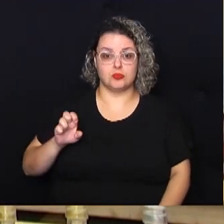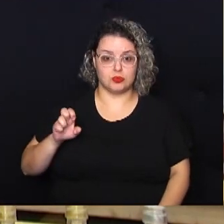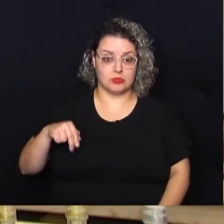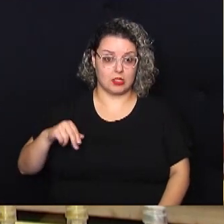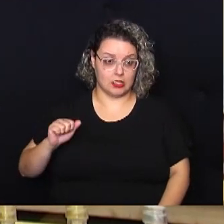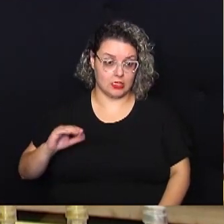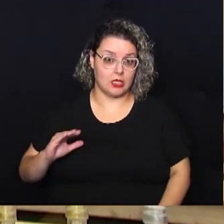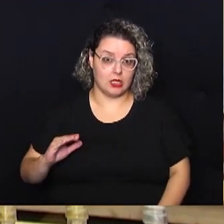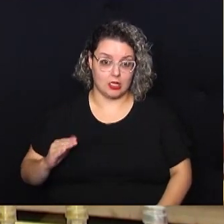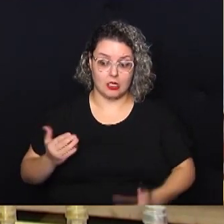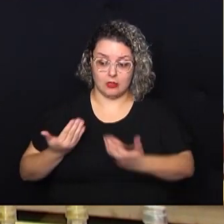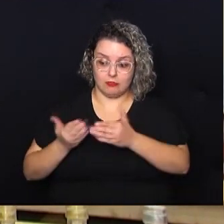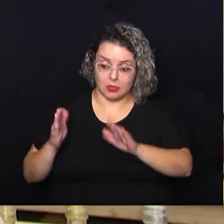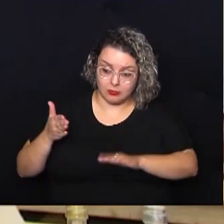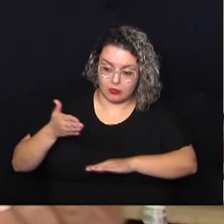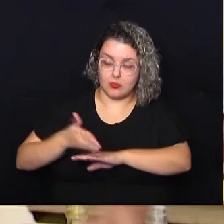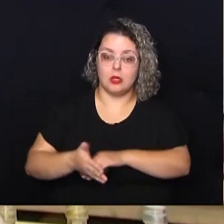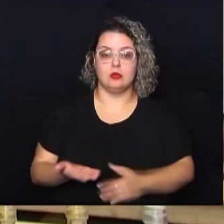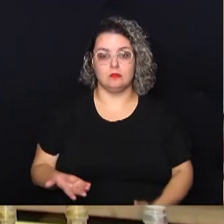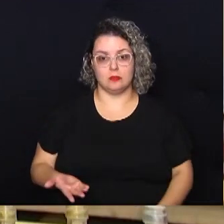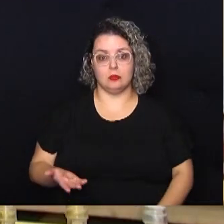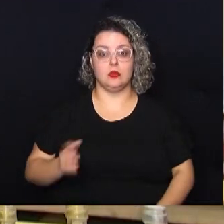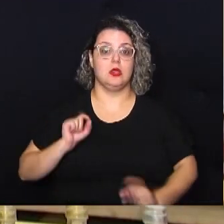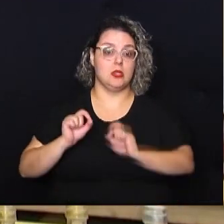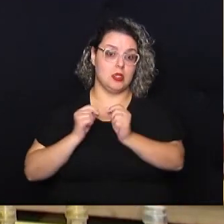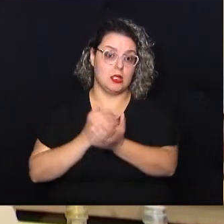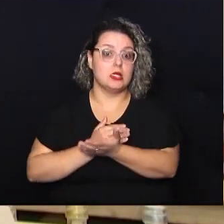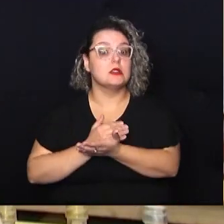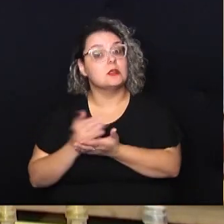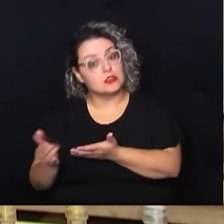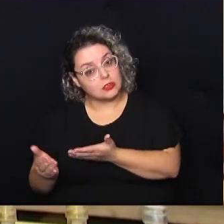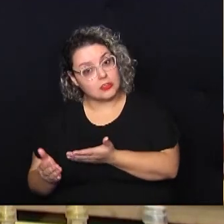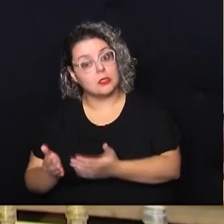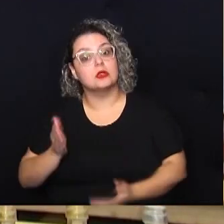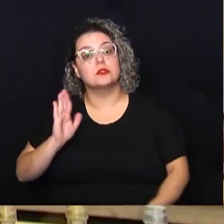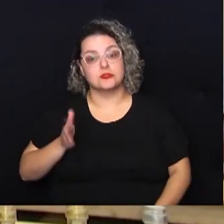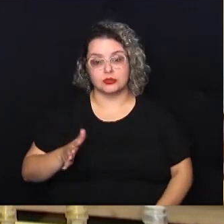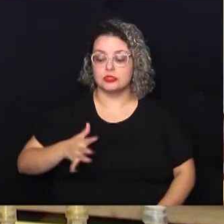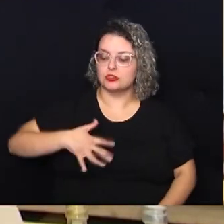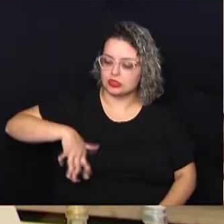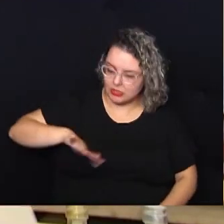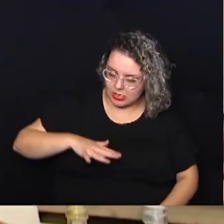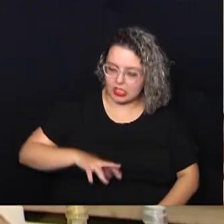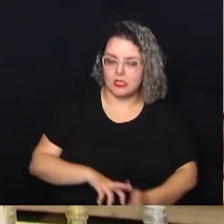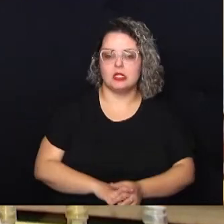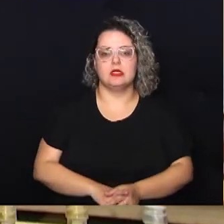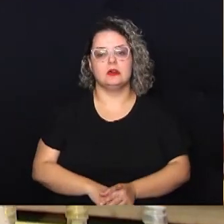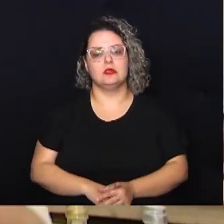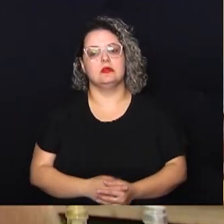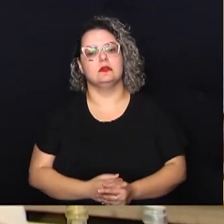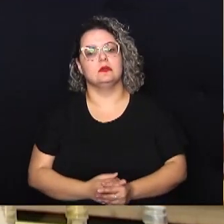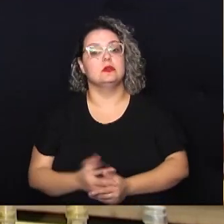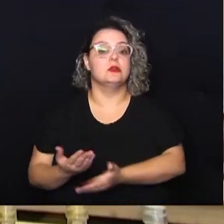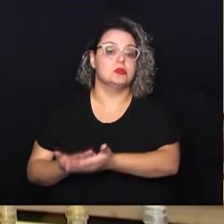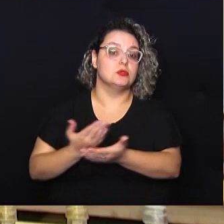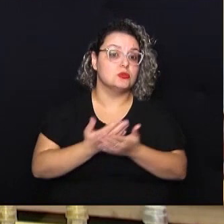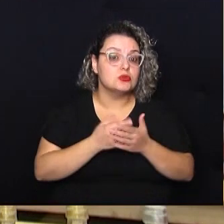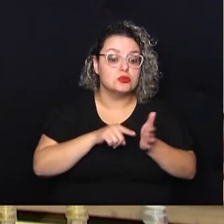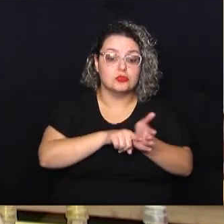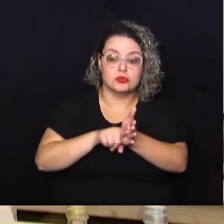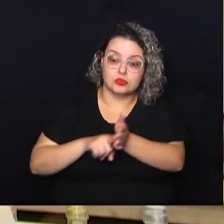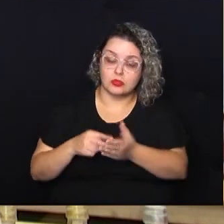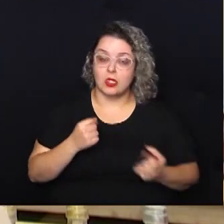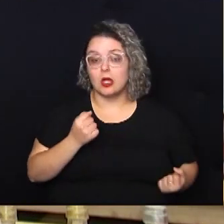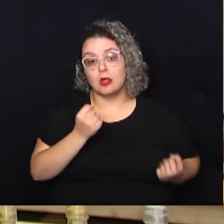uma porta de entrada, né, para quem está começando, para quem já é do setor, estudos, pesquisas,